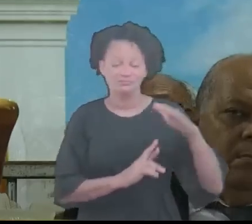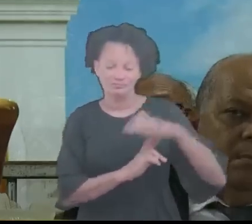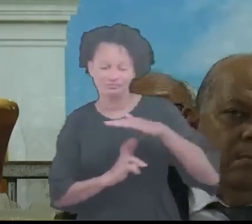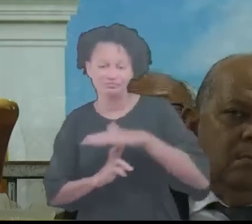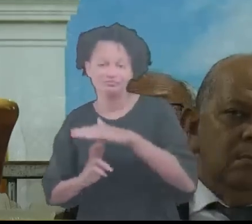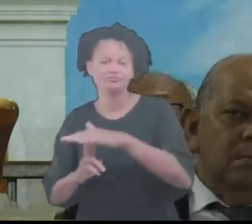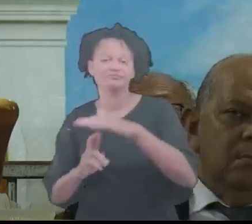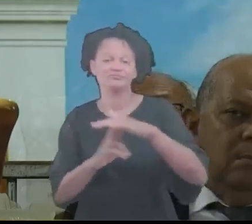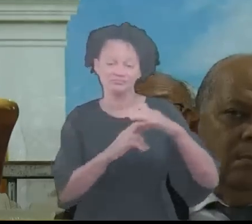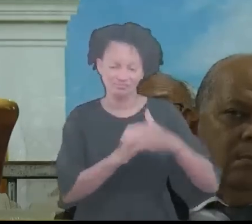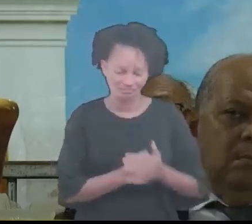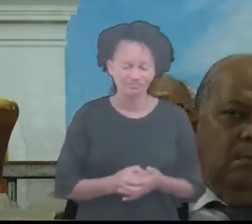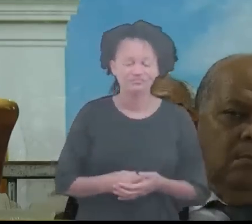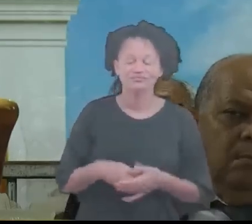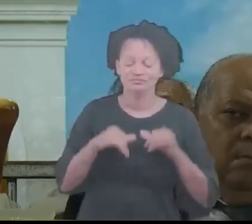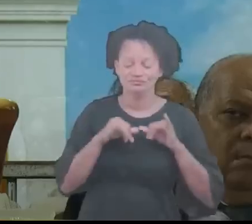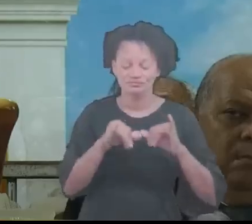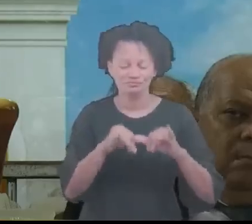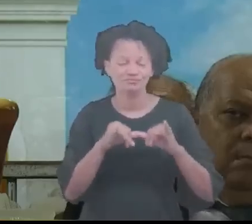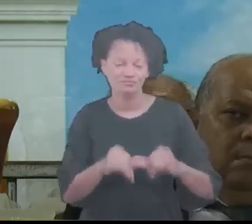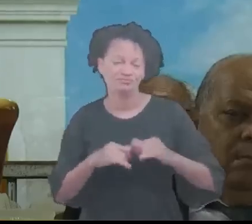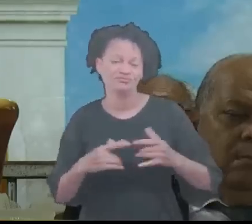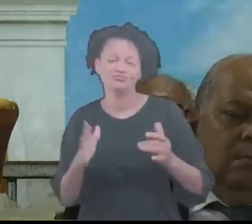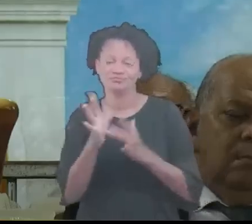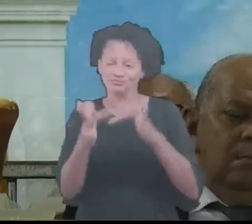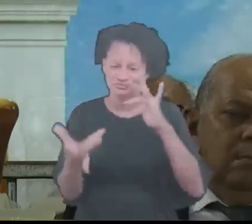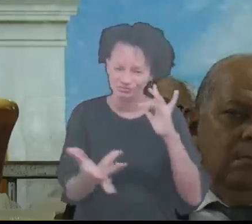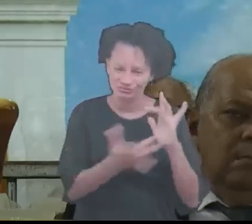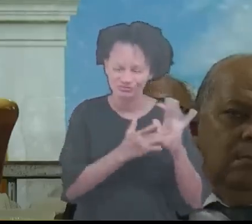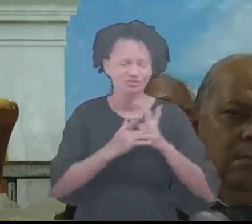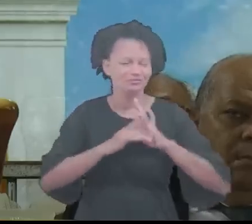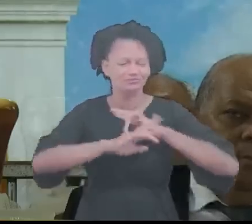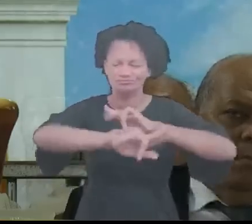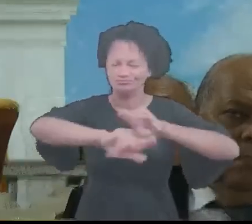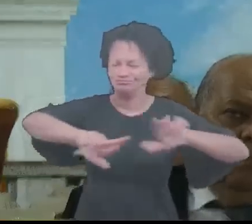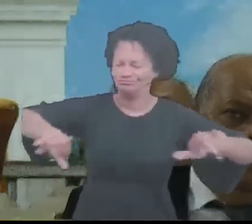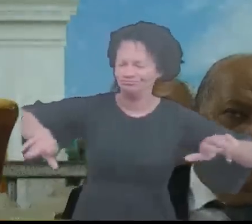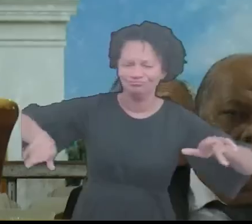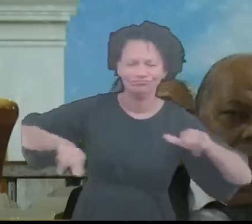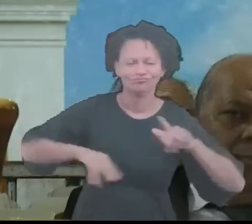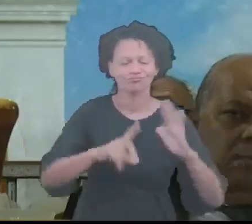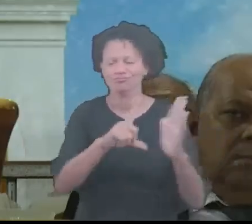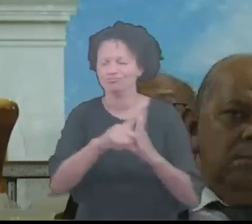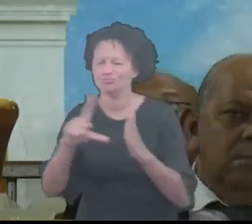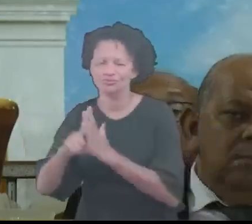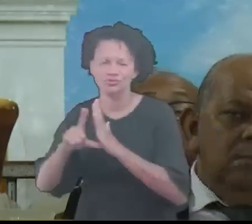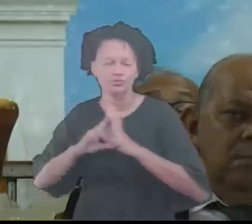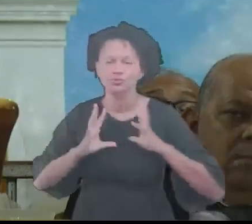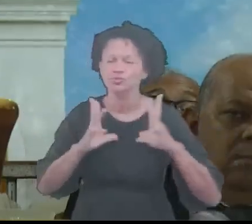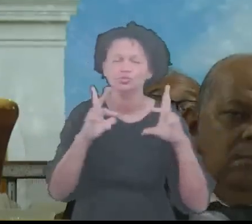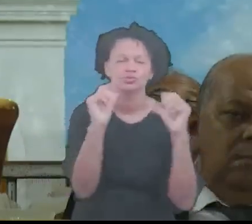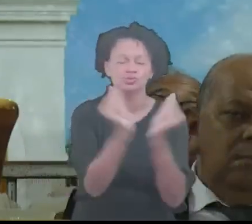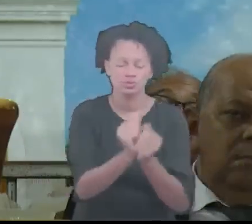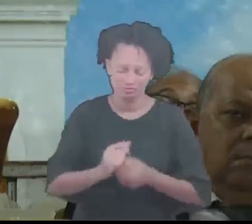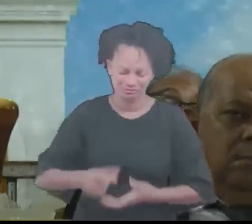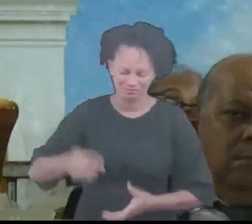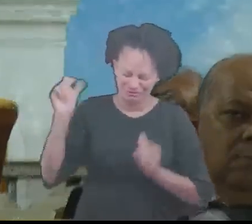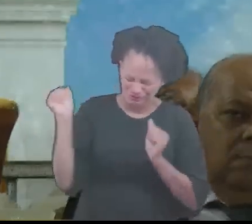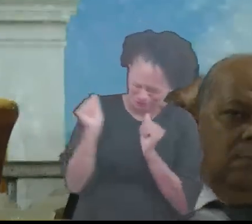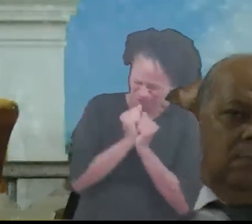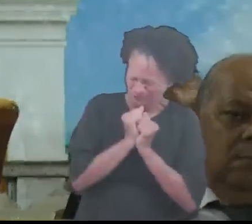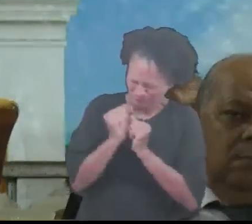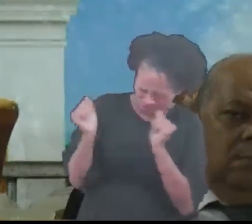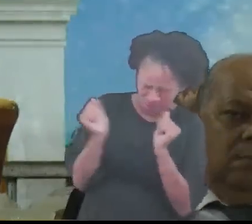na feira. Jesus no trabalho. Jesus na loja. O saquitel de mirra está morando. Quem